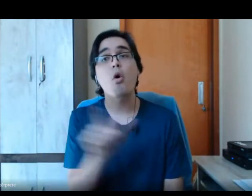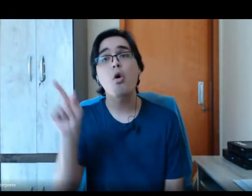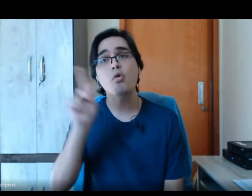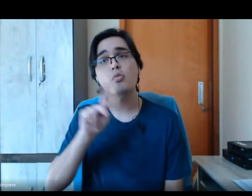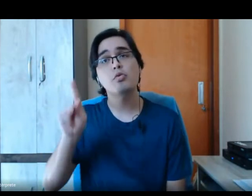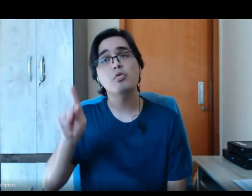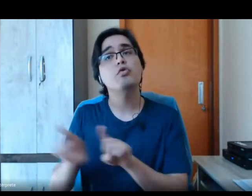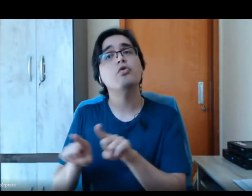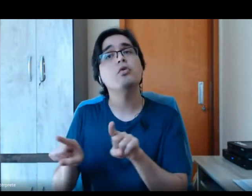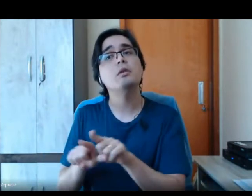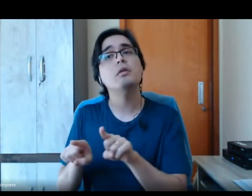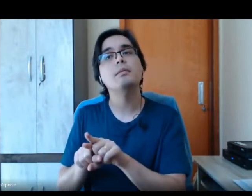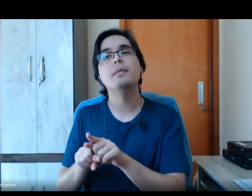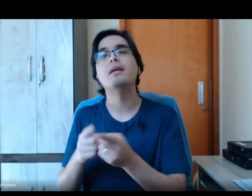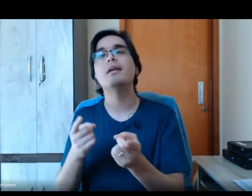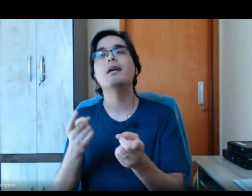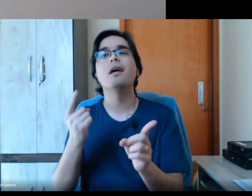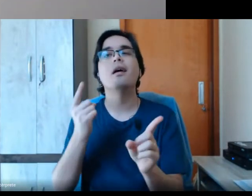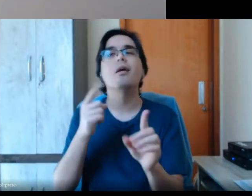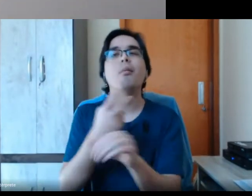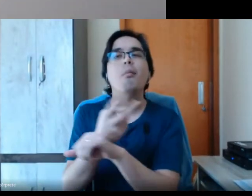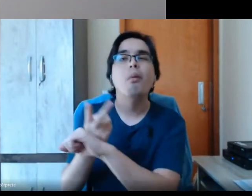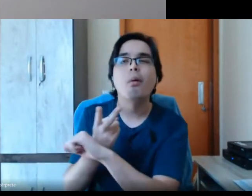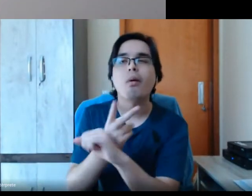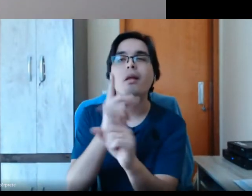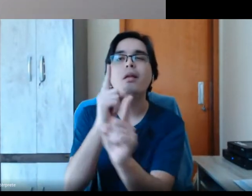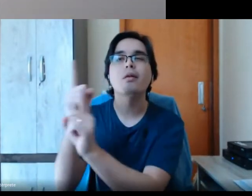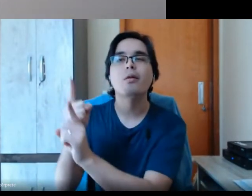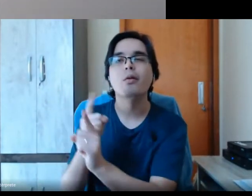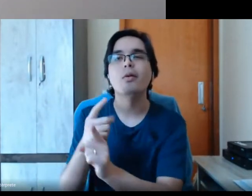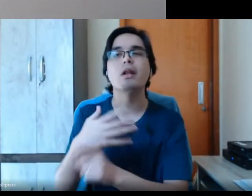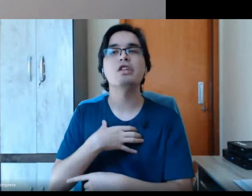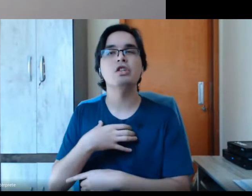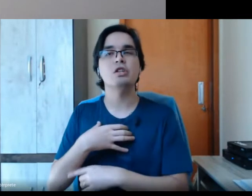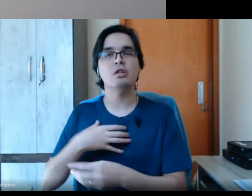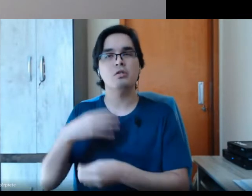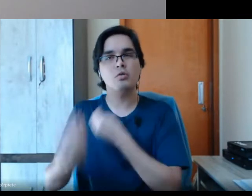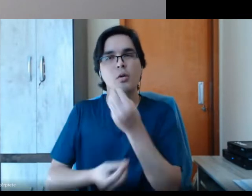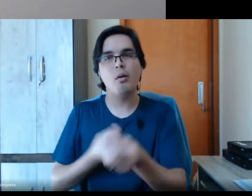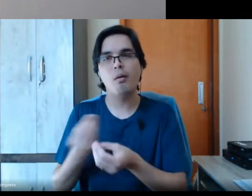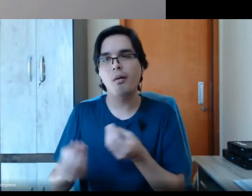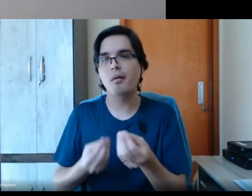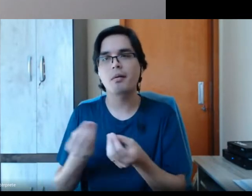Aí, sei lá, vocês veem. Bloco de 3? 3 perguntas? Pode ser?